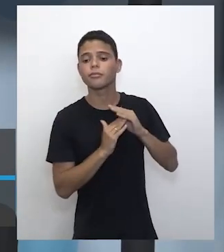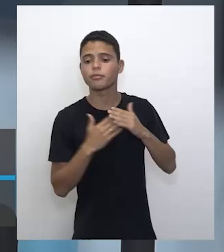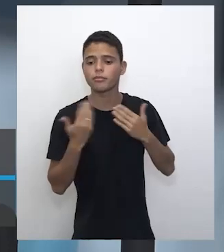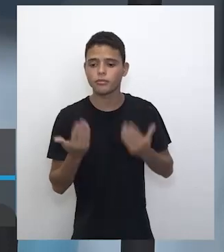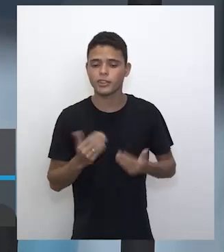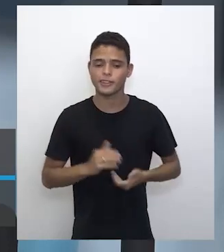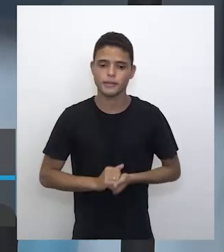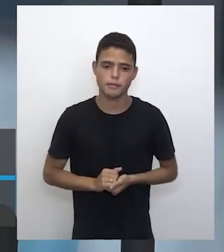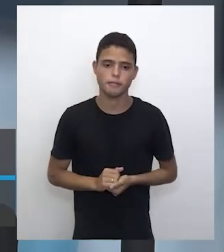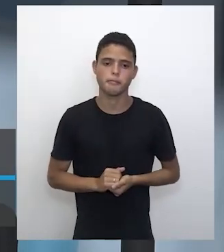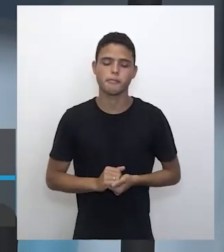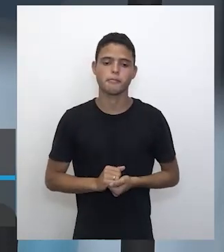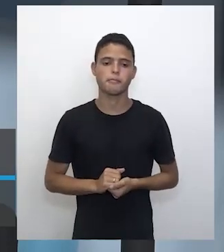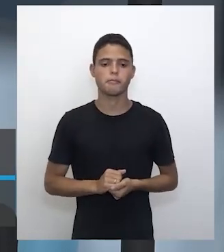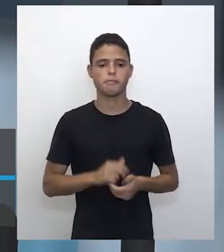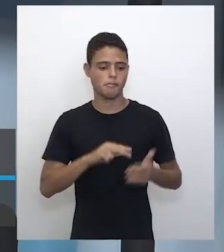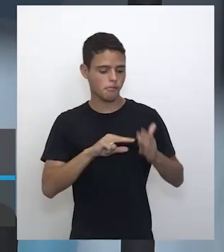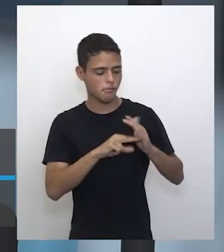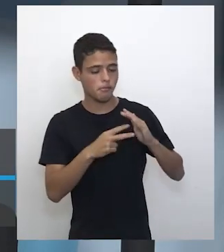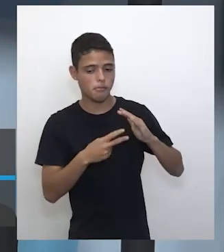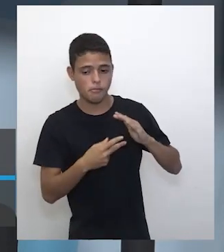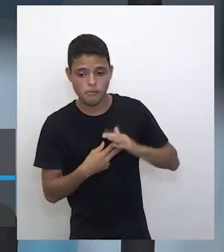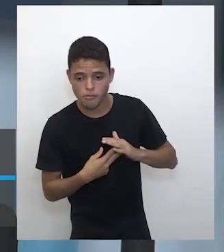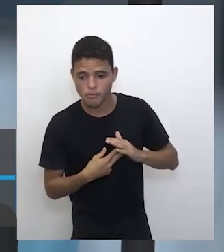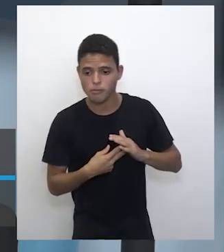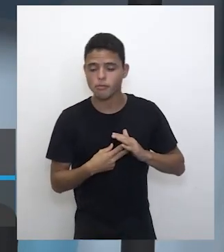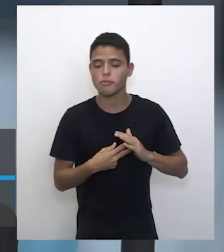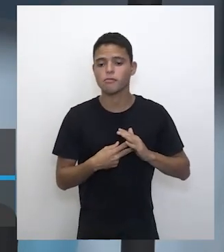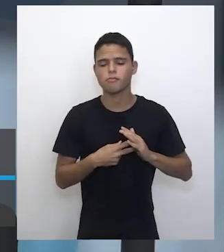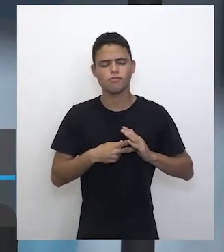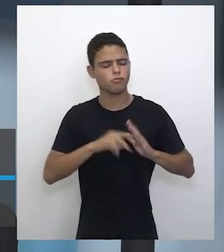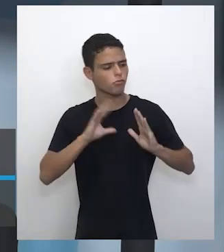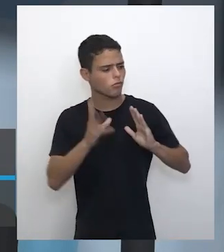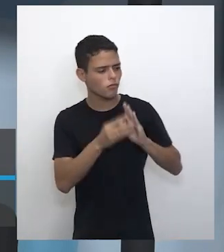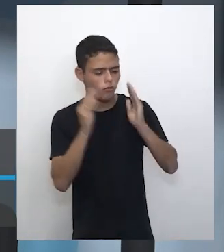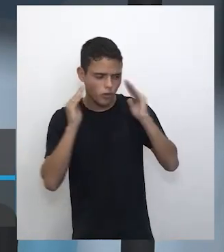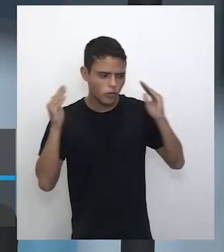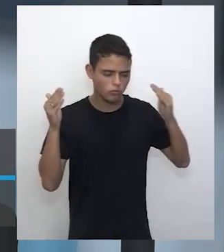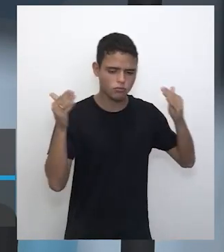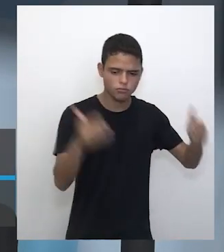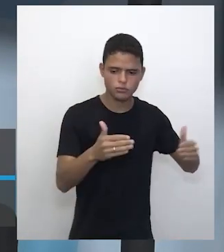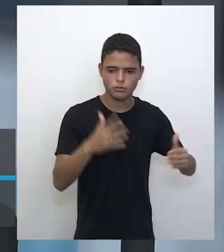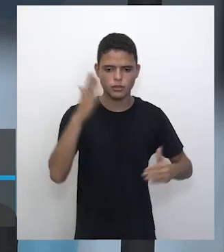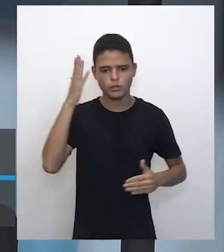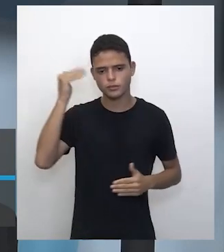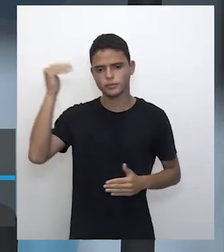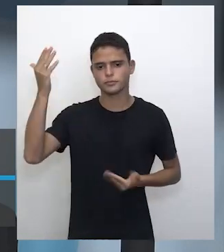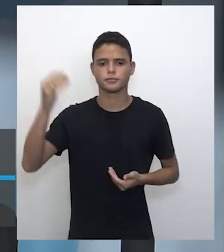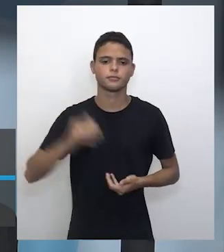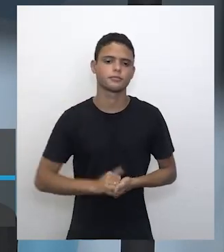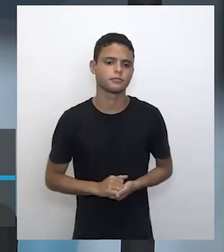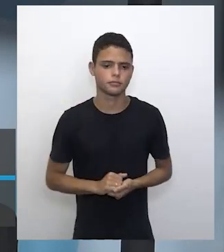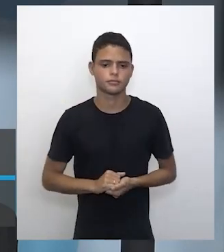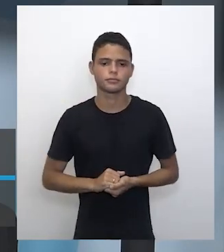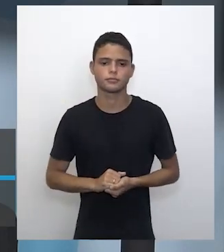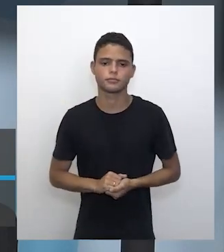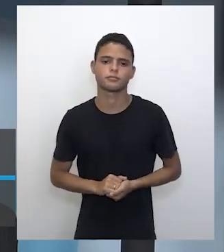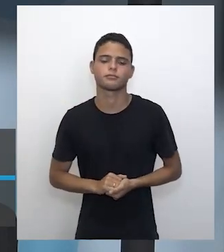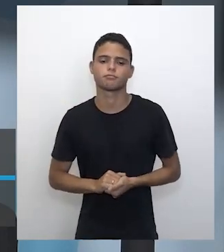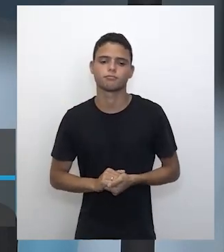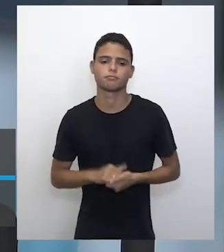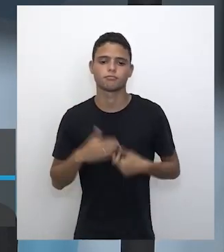para o professor Mauro, faz sentido fazer tudo para chamar a atenção nas redes sociais? Acho que a aula tem que fazer primeiro sentido para a gente.